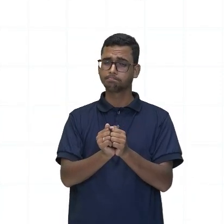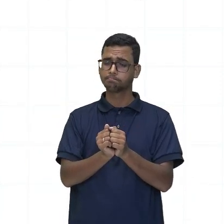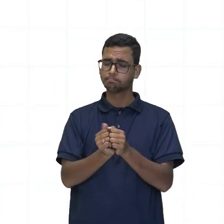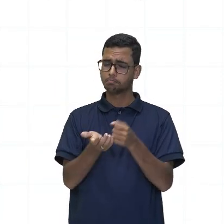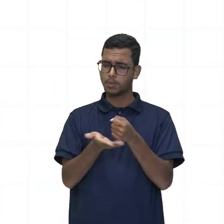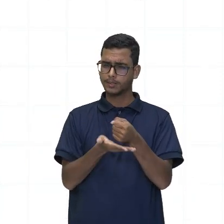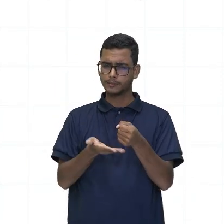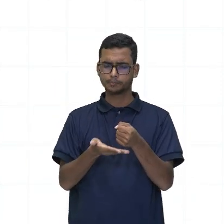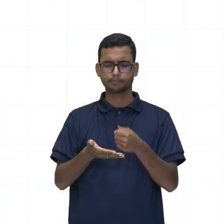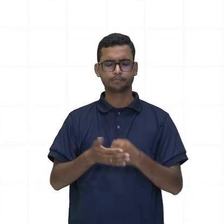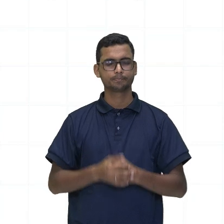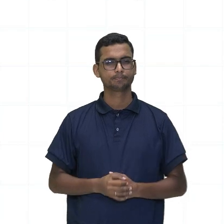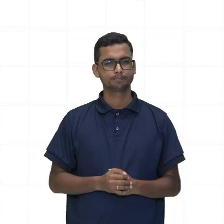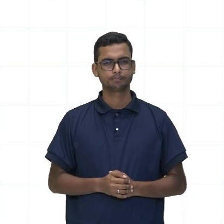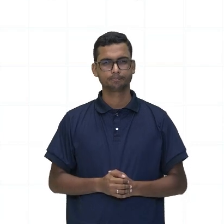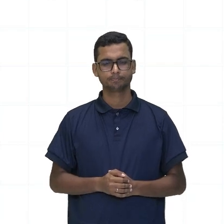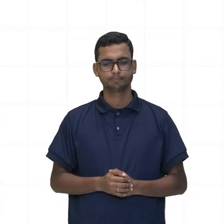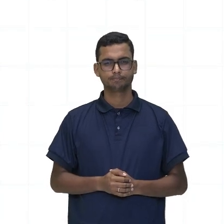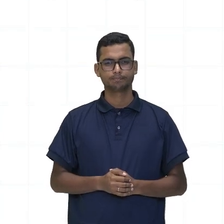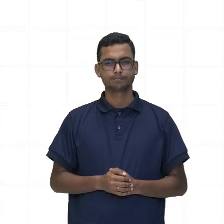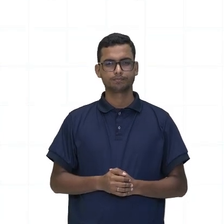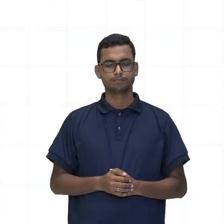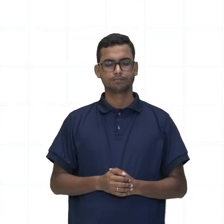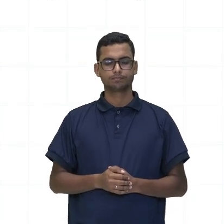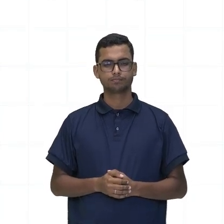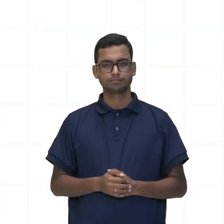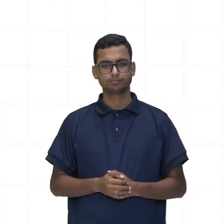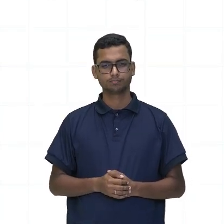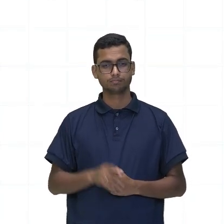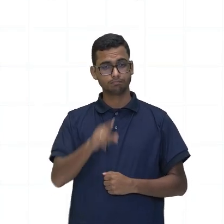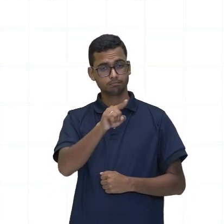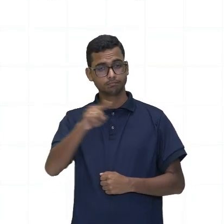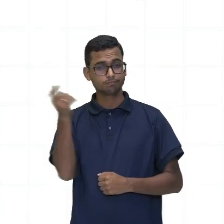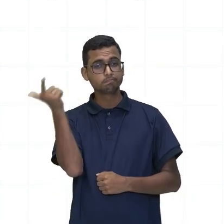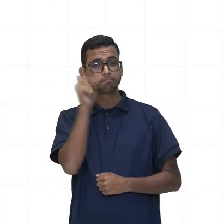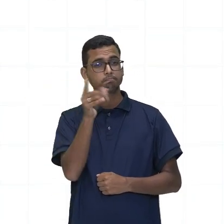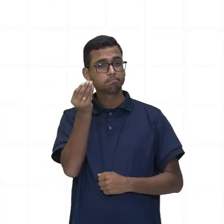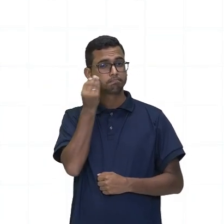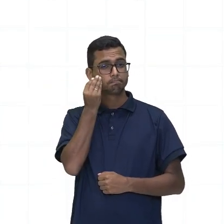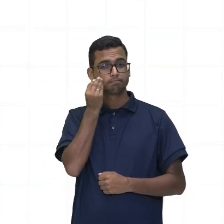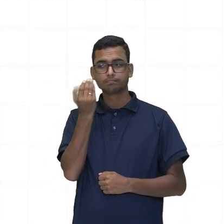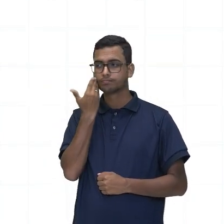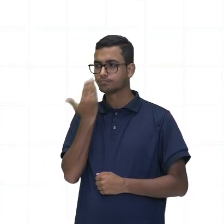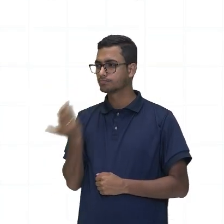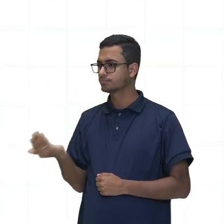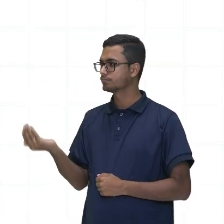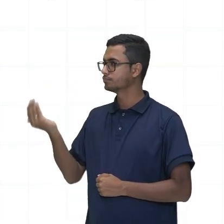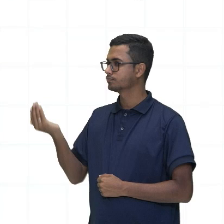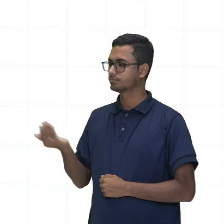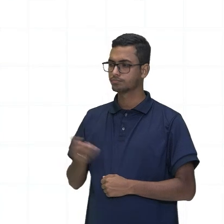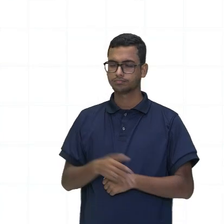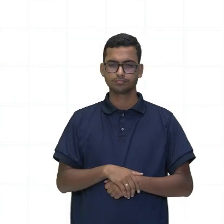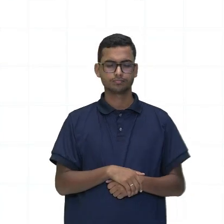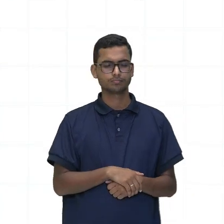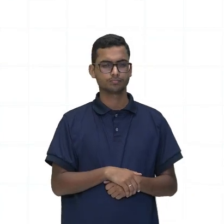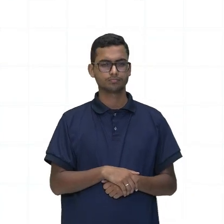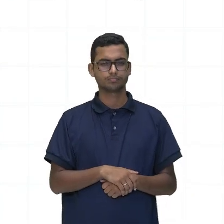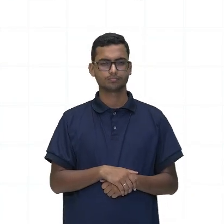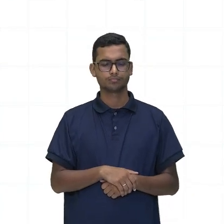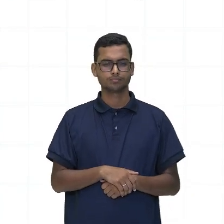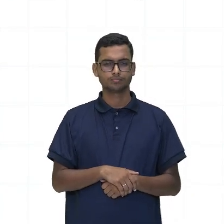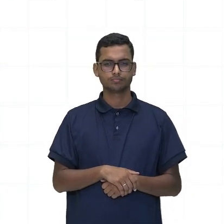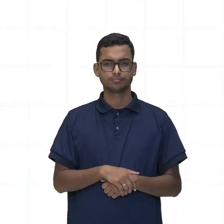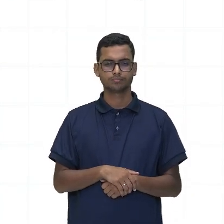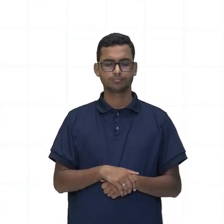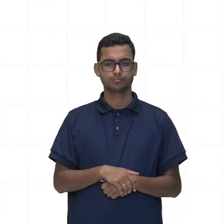superficial, para que você possa observando aqui sobre o que esse texto está falando. Bem,